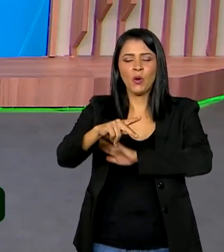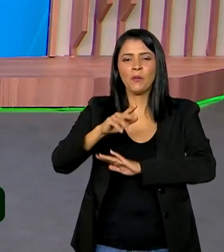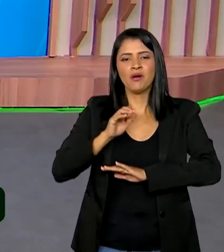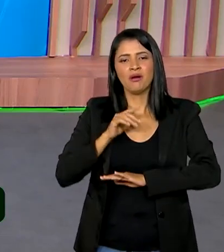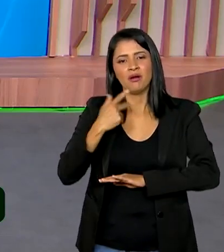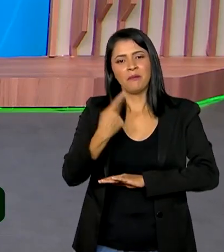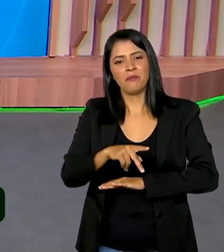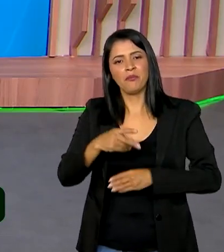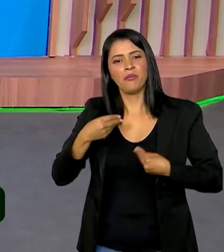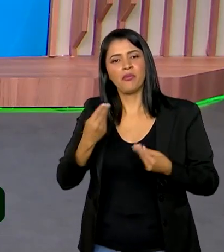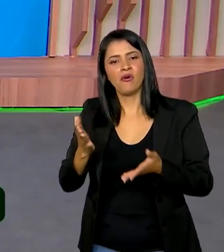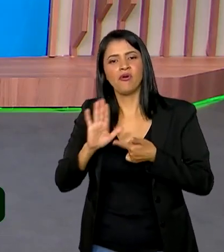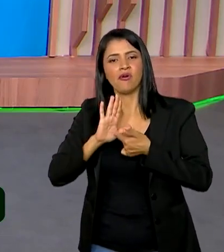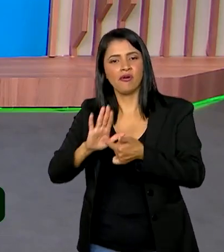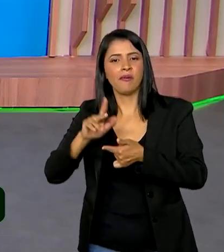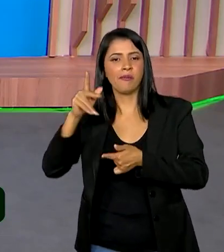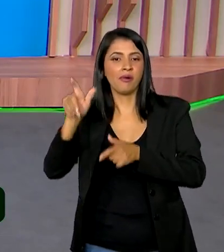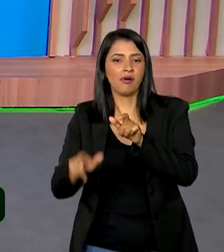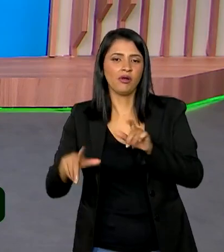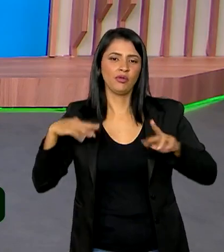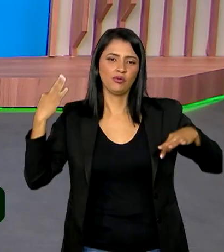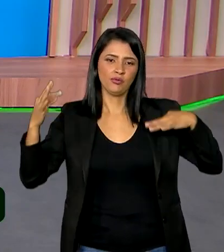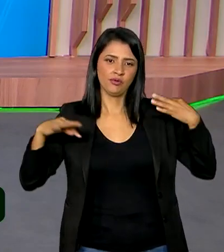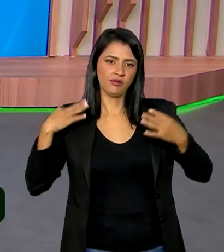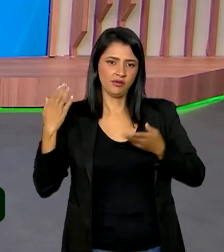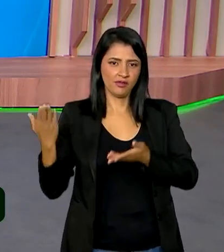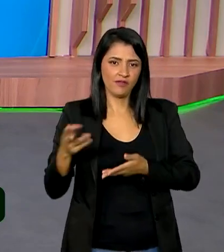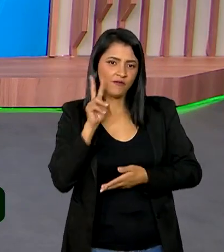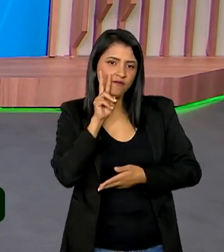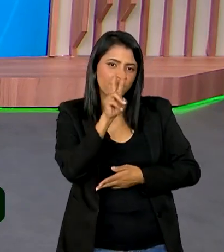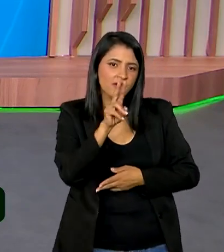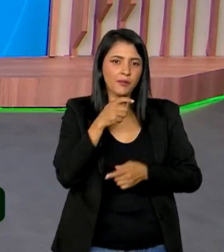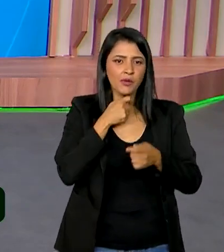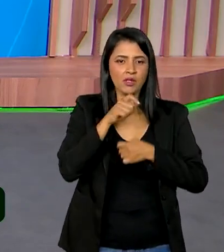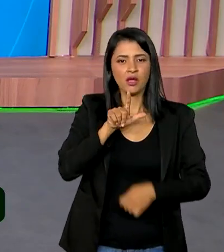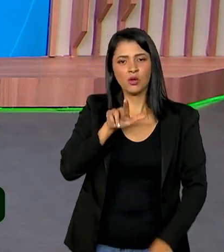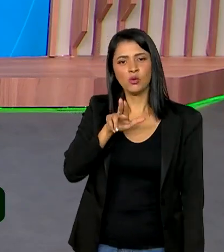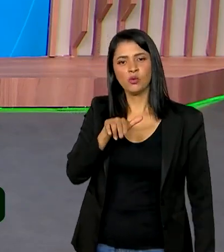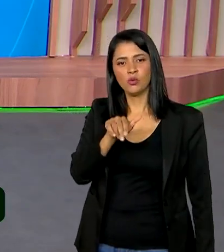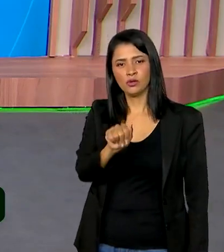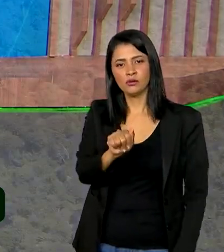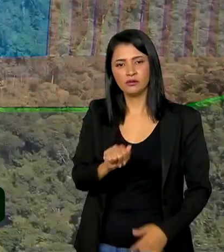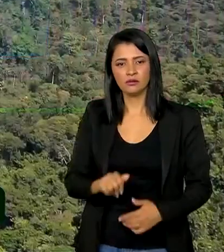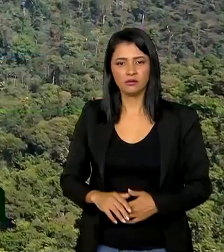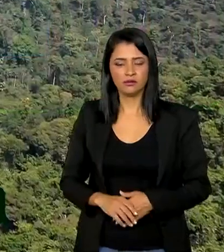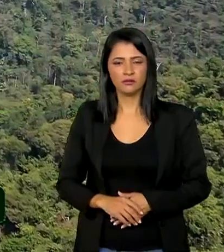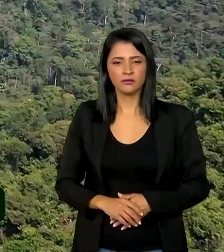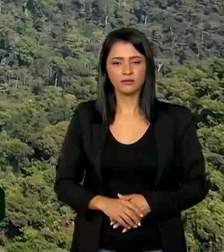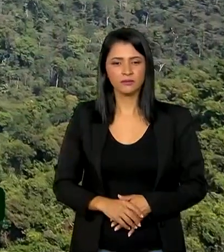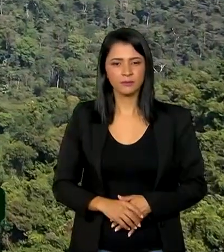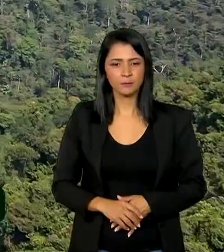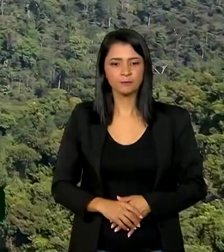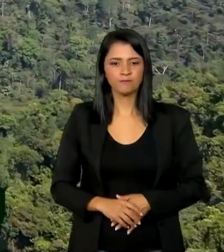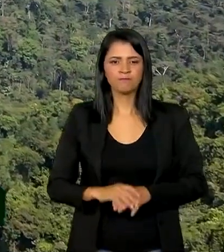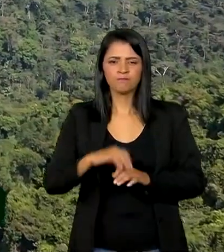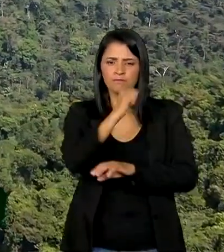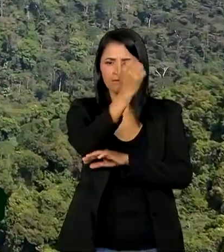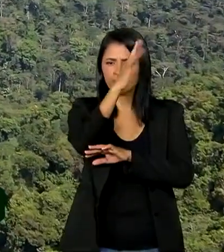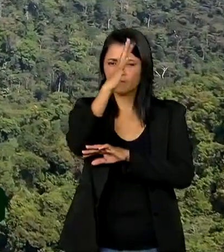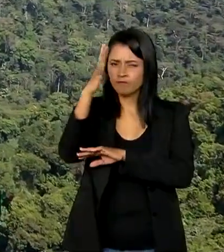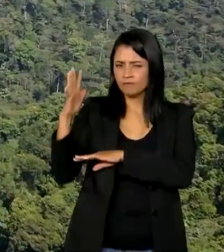de controle da transmissão. São várias tecnologias que anunciamos, tecnologias que